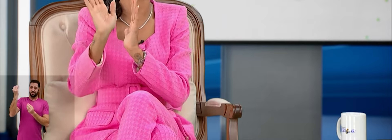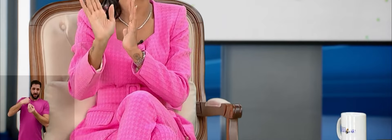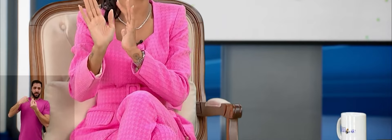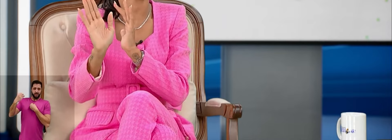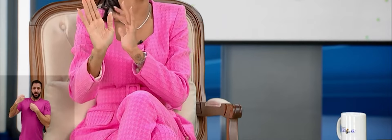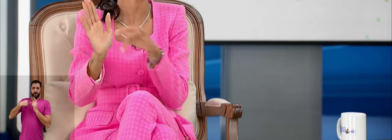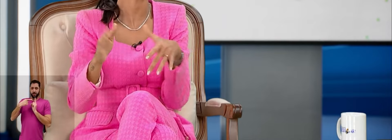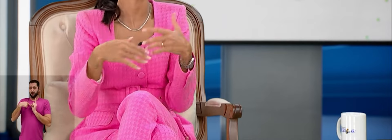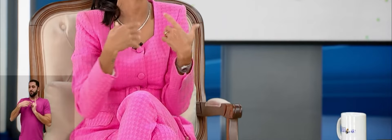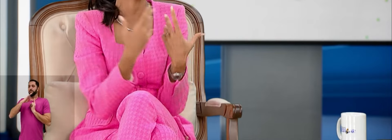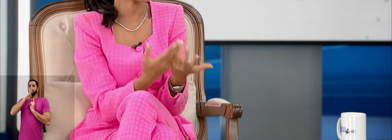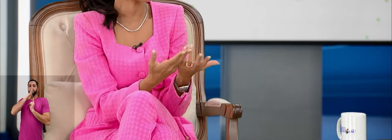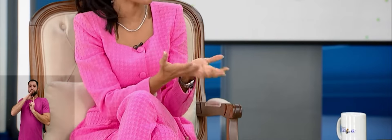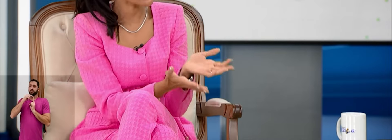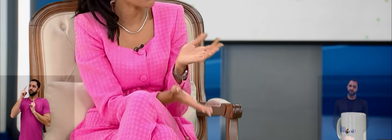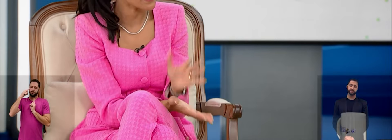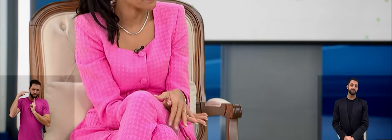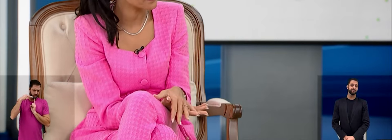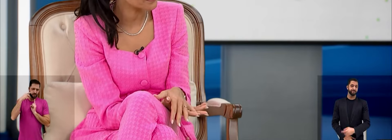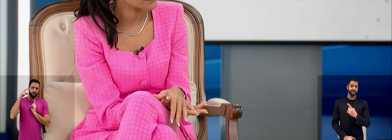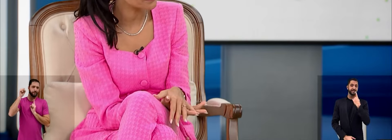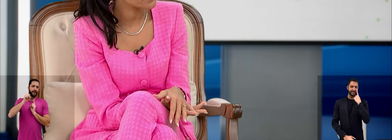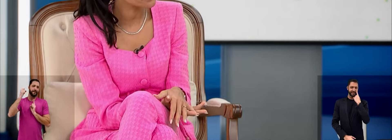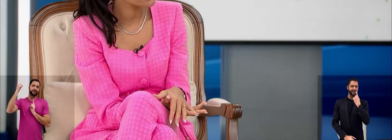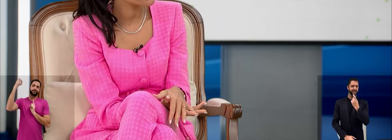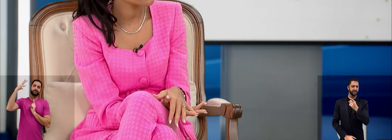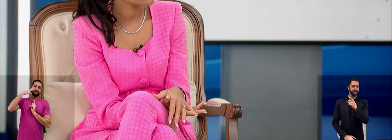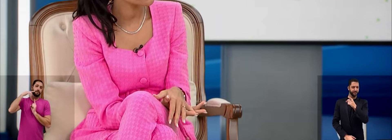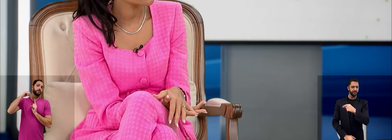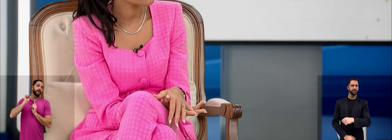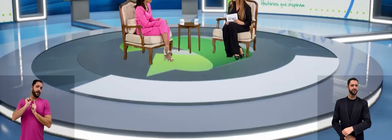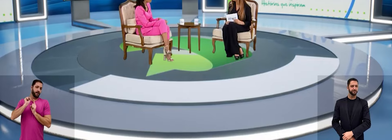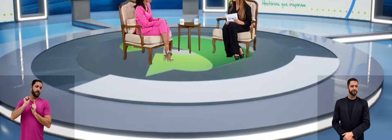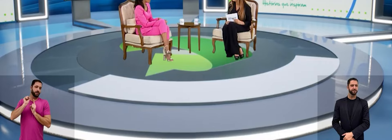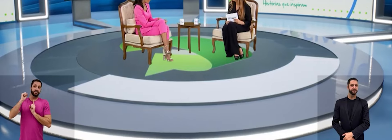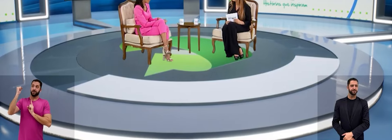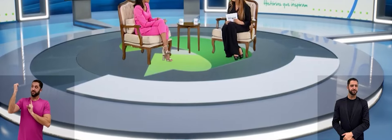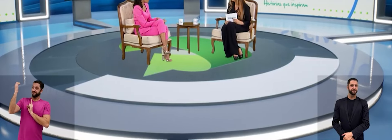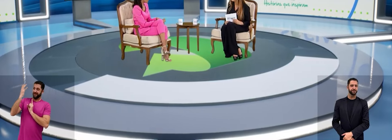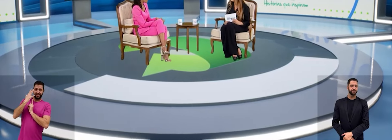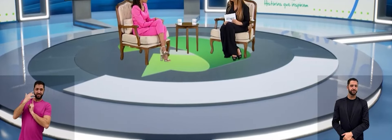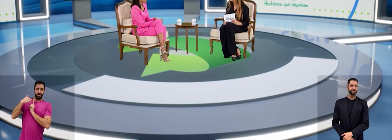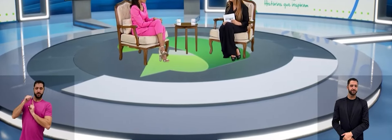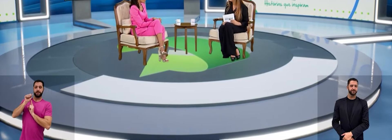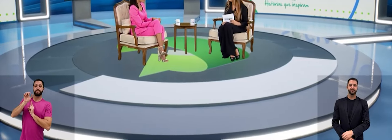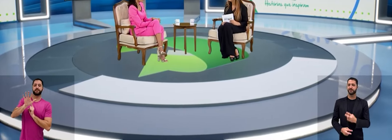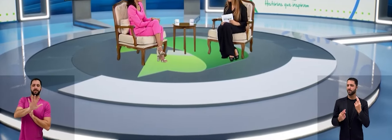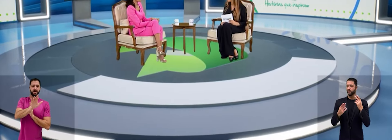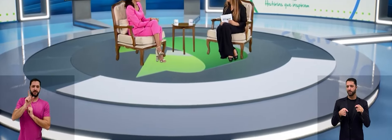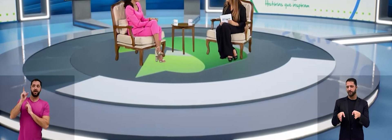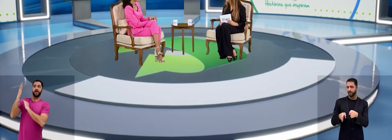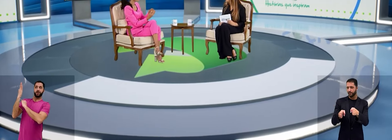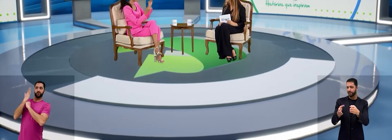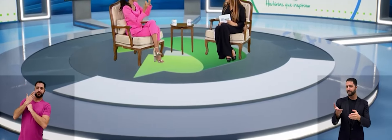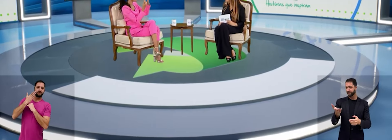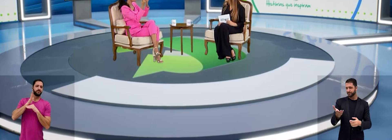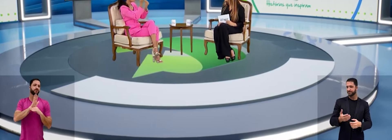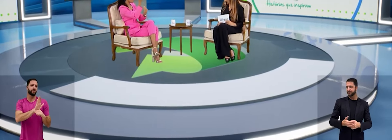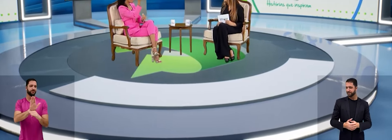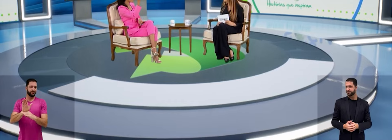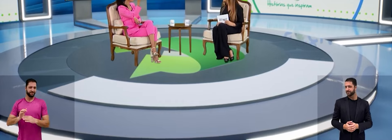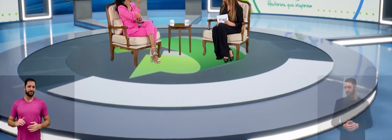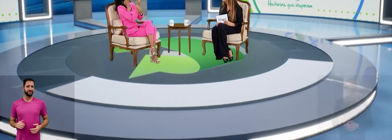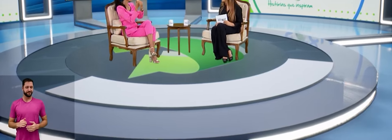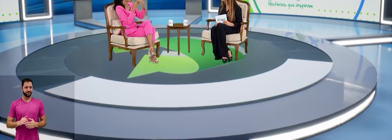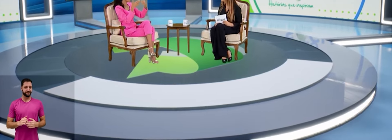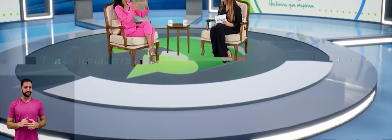fluir através de nós, a gente para de receber. Olha que interessante. Não é? Sim. É como se nós fôssemos um canal.